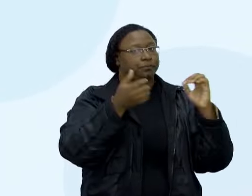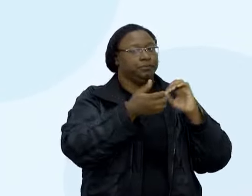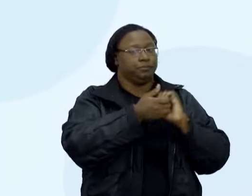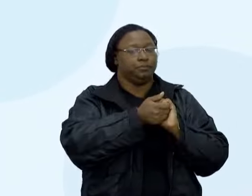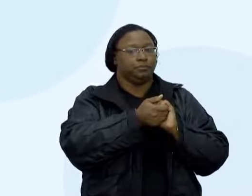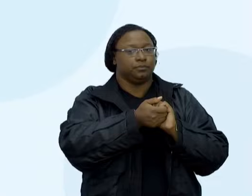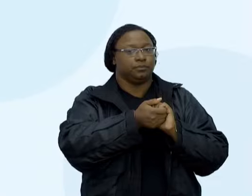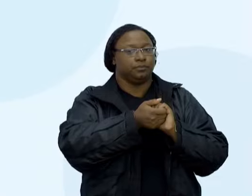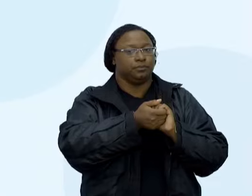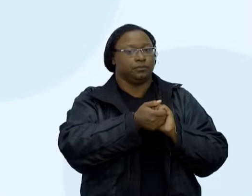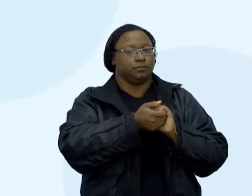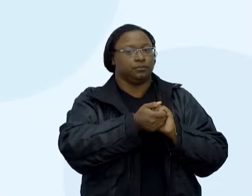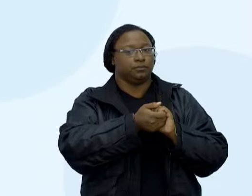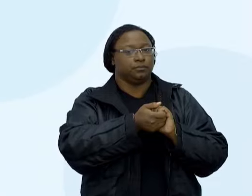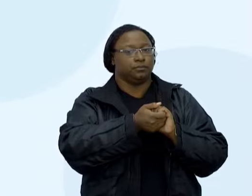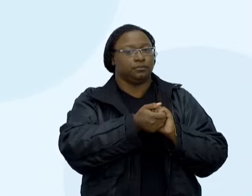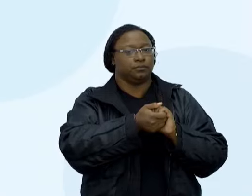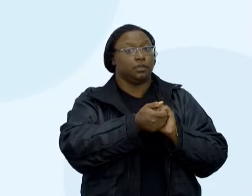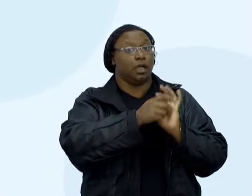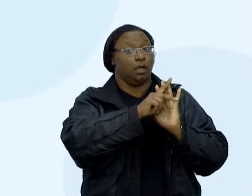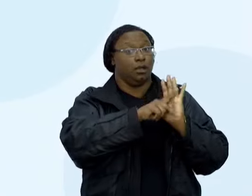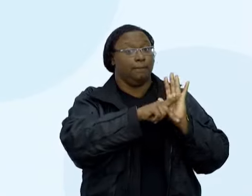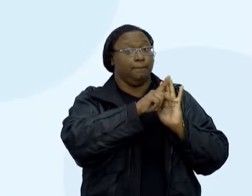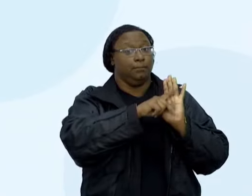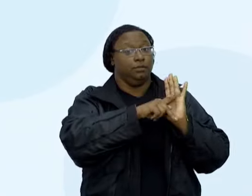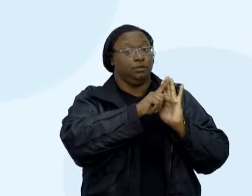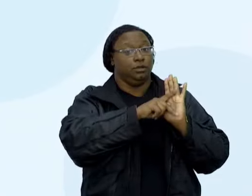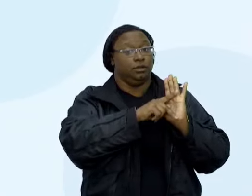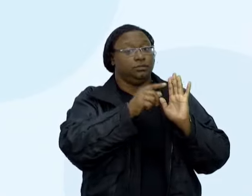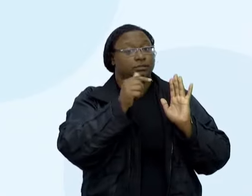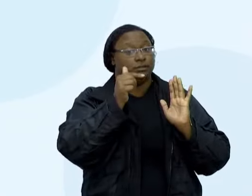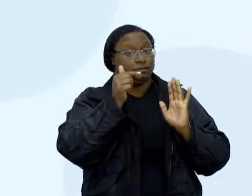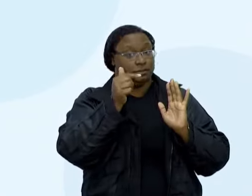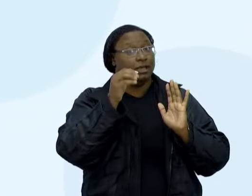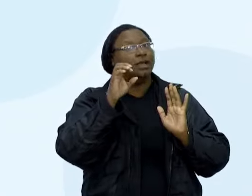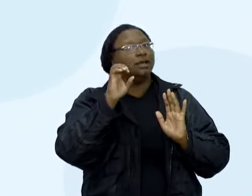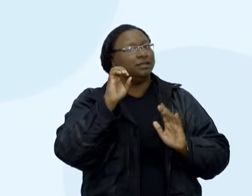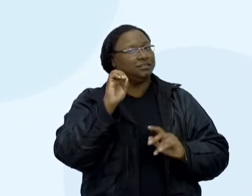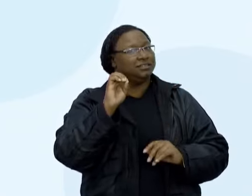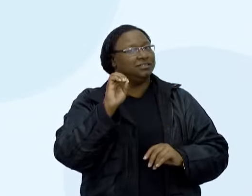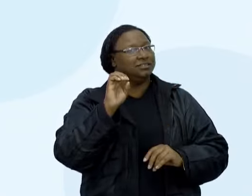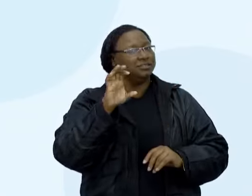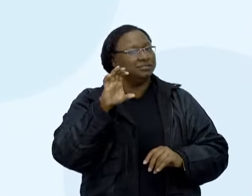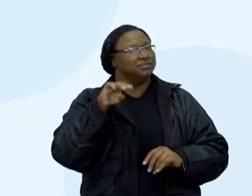considerar, no nosso protótipo ali, não está dando 70 centímetros?